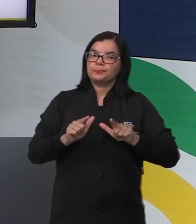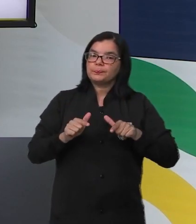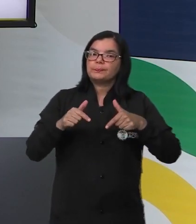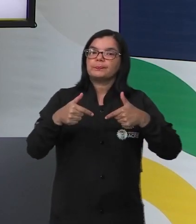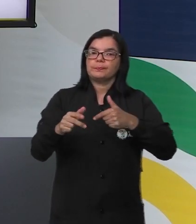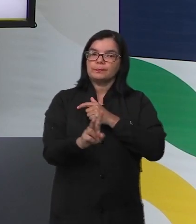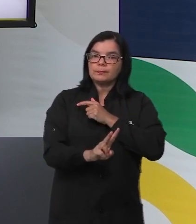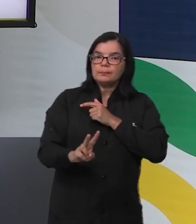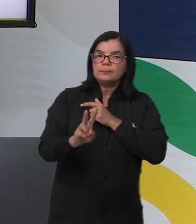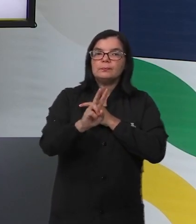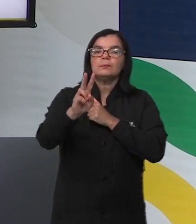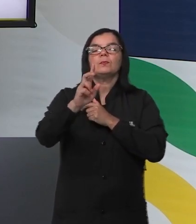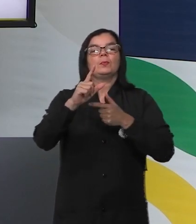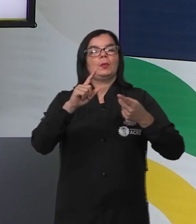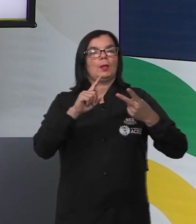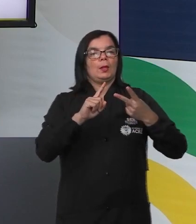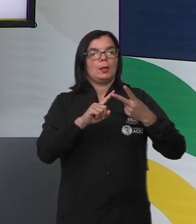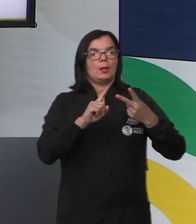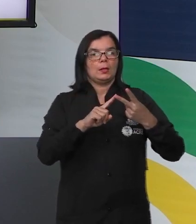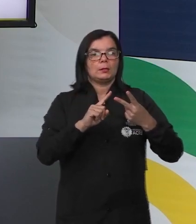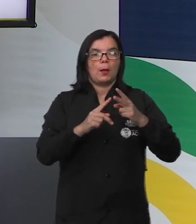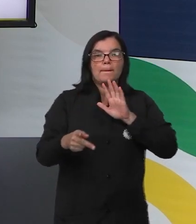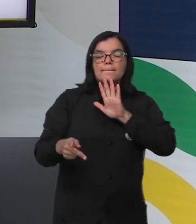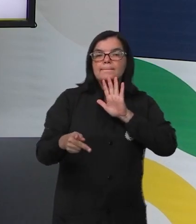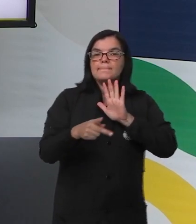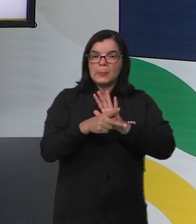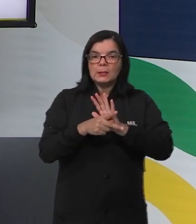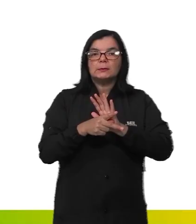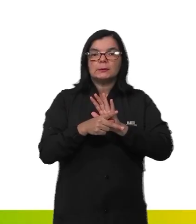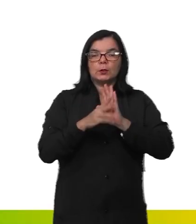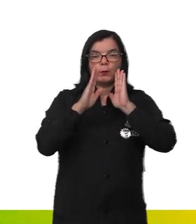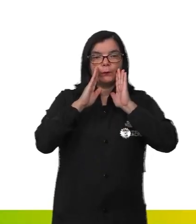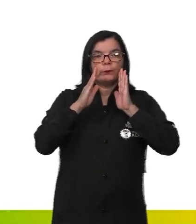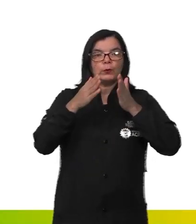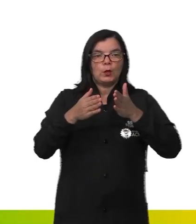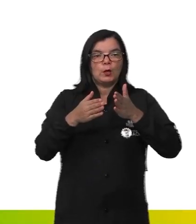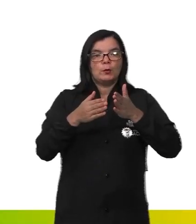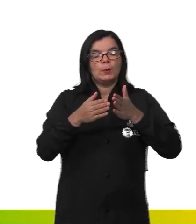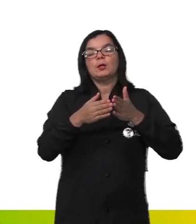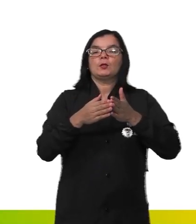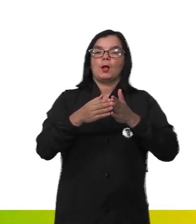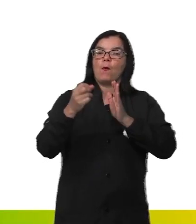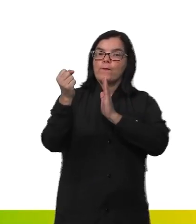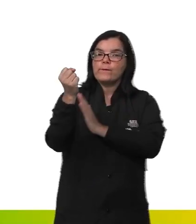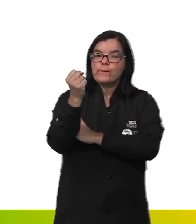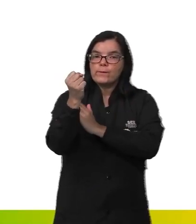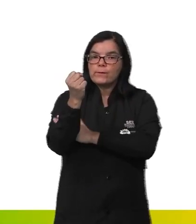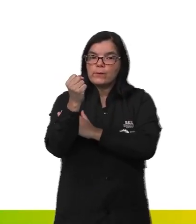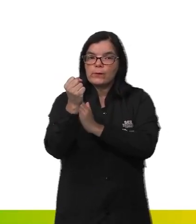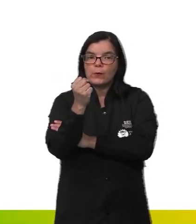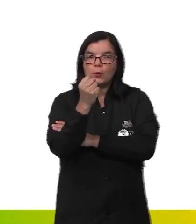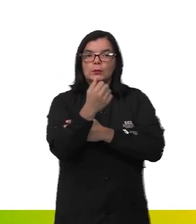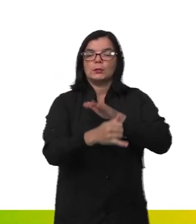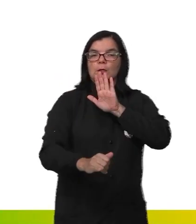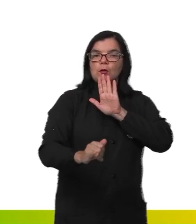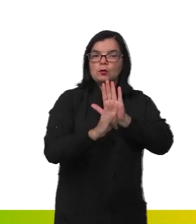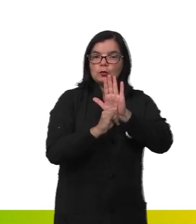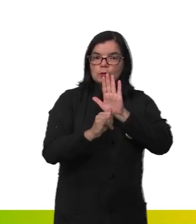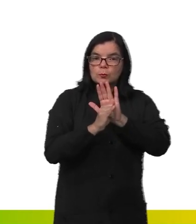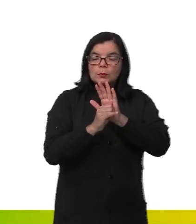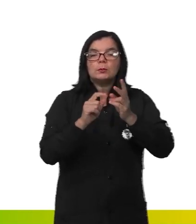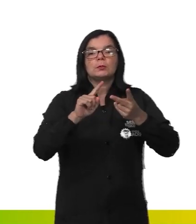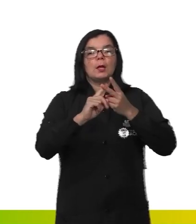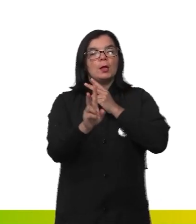pela valorização. Temos aqui, então, no caso, pertencimento, foca na tela, por favor. Pertencimento é mais um elemento, a valorização que eu